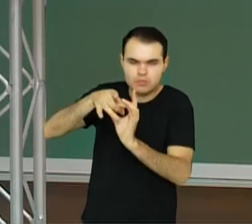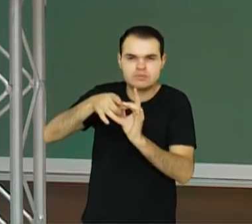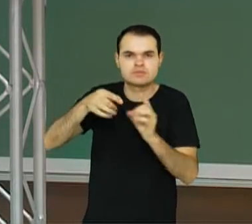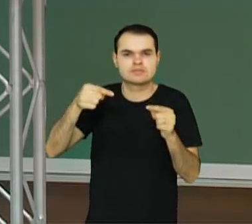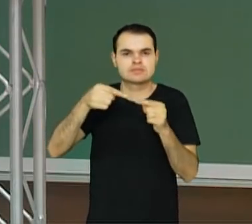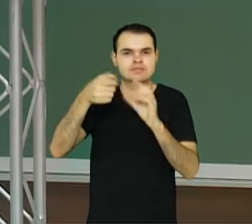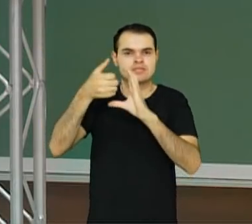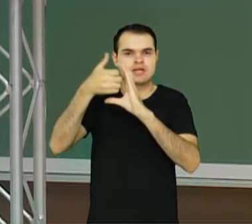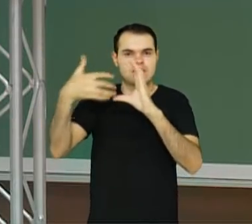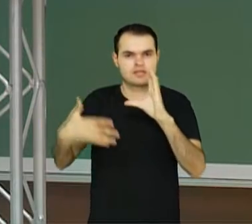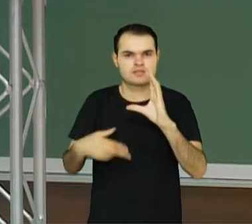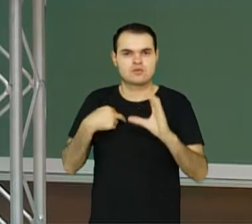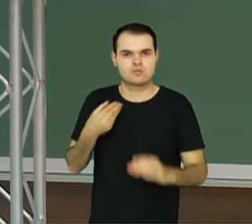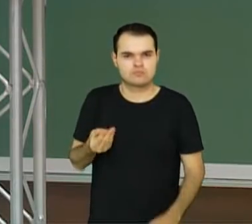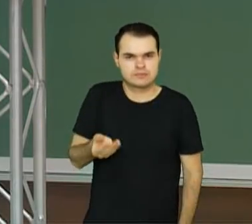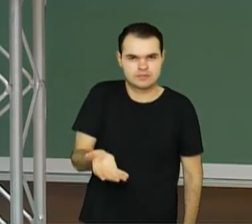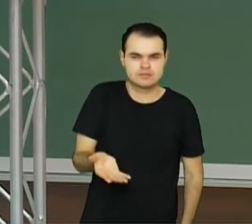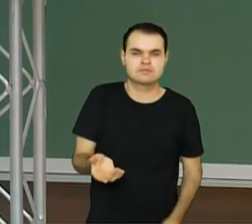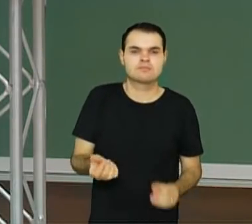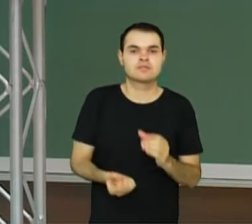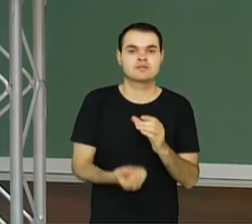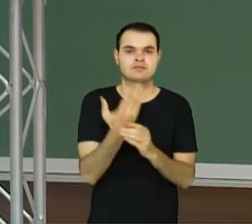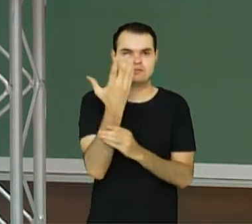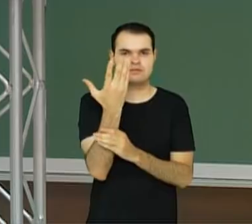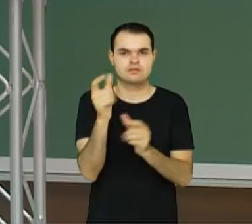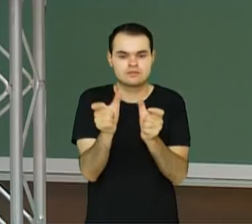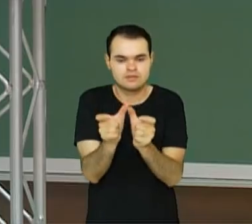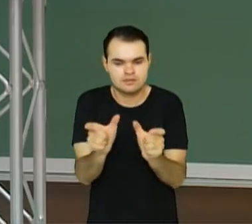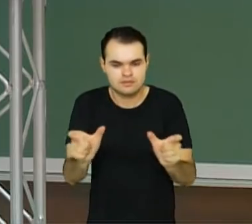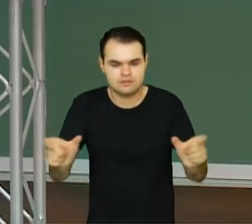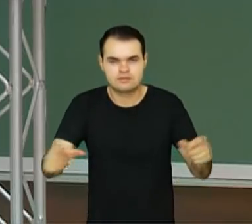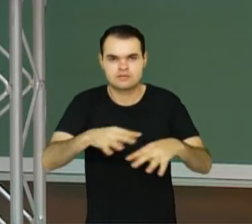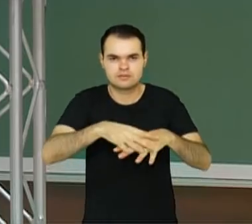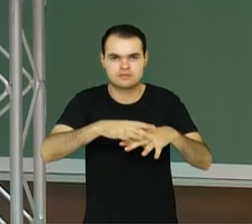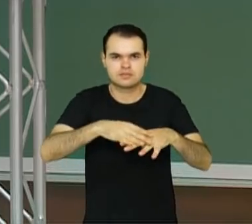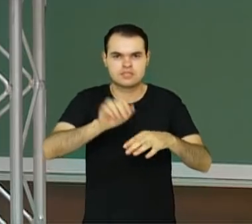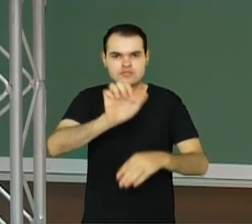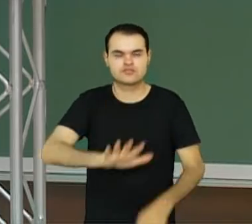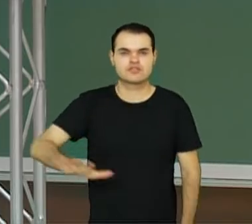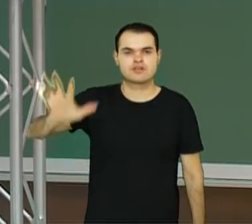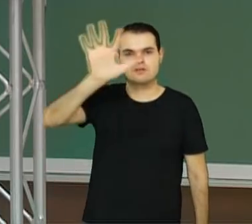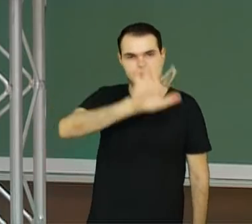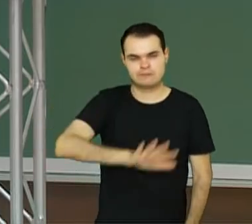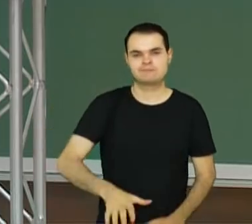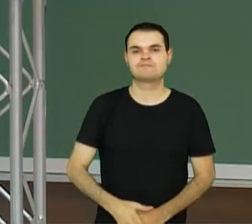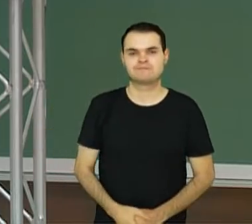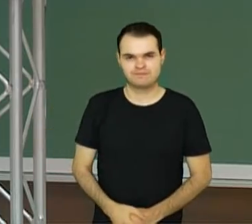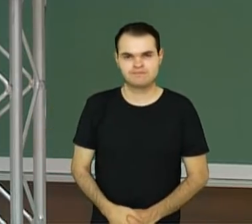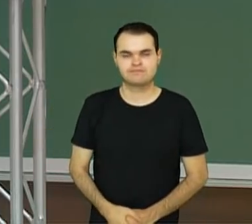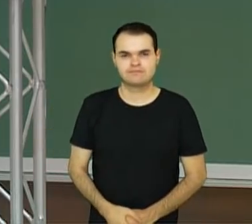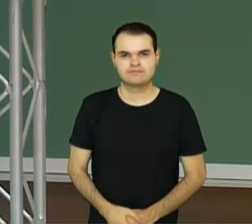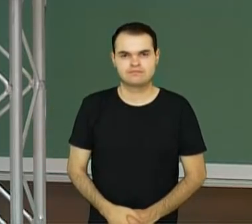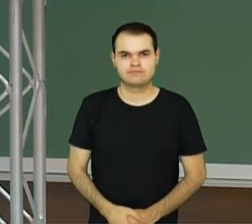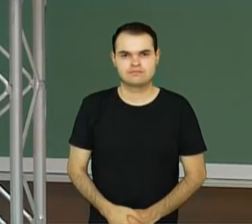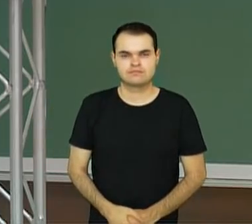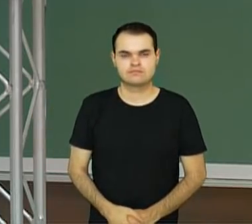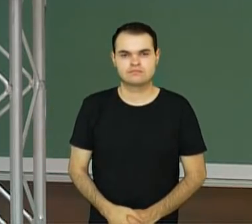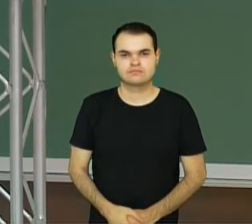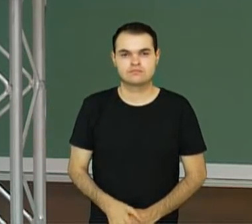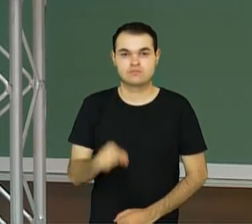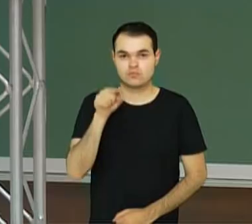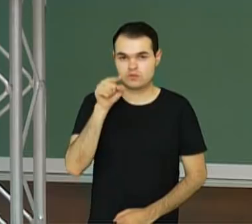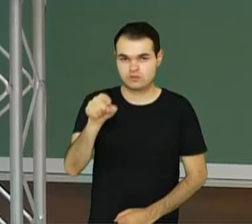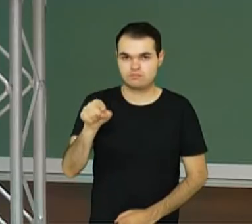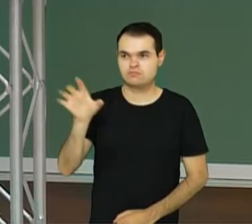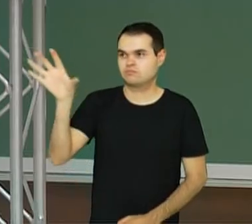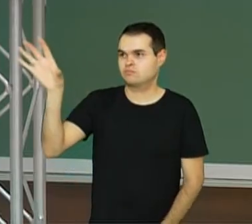As características que eu utilizei para criar a expressão que generaliza, certo? Então essa ideia de você transformar